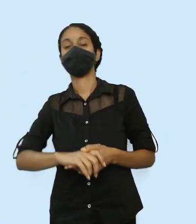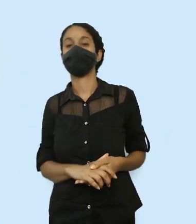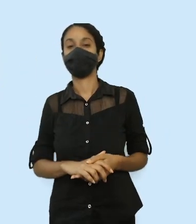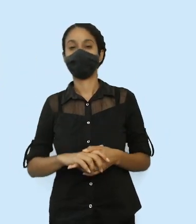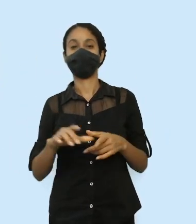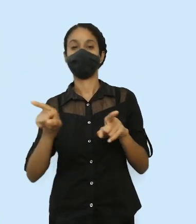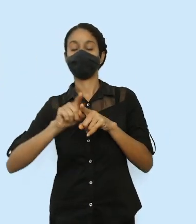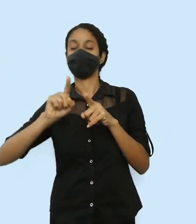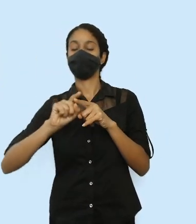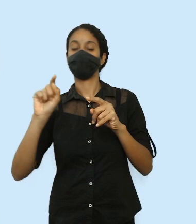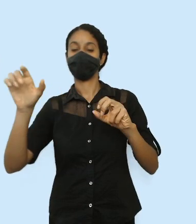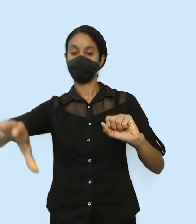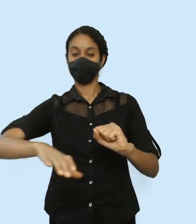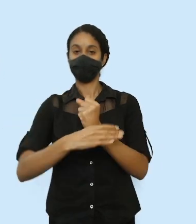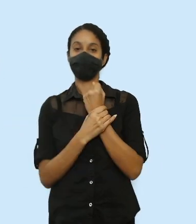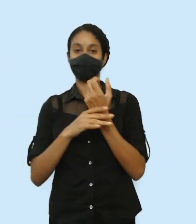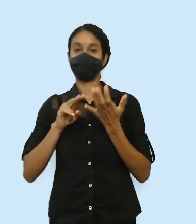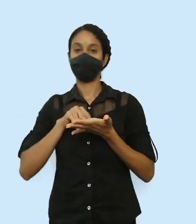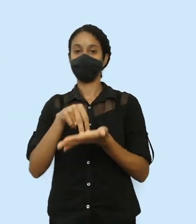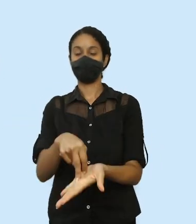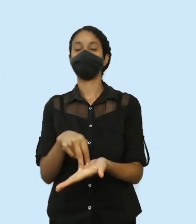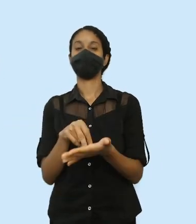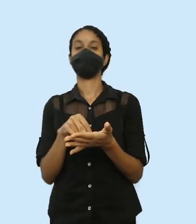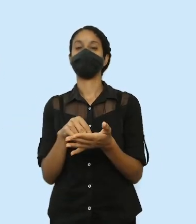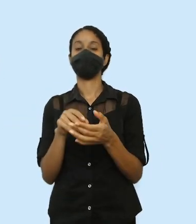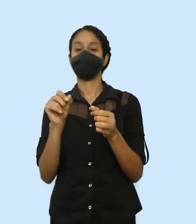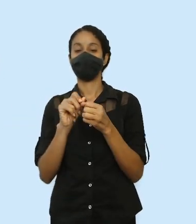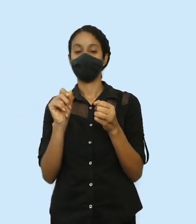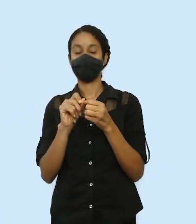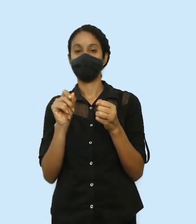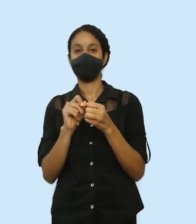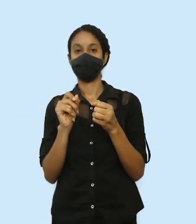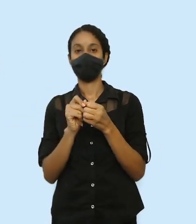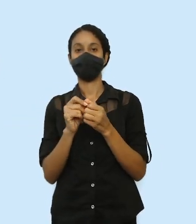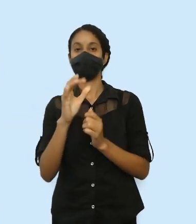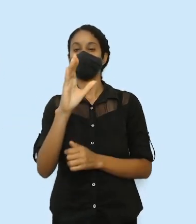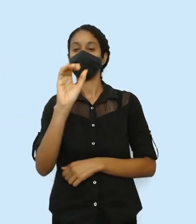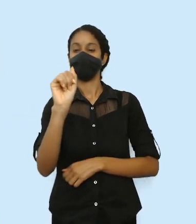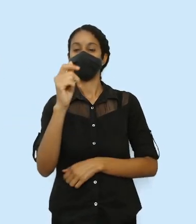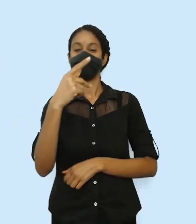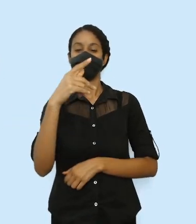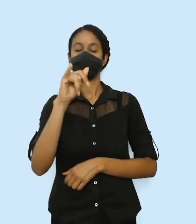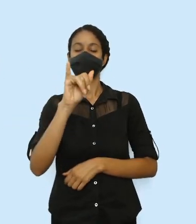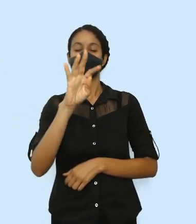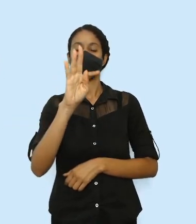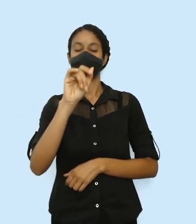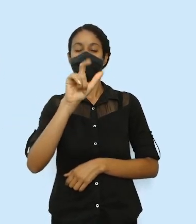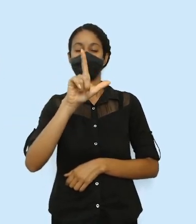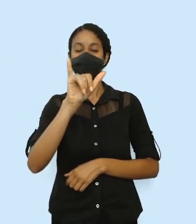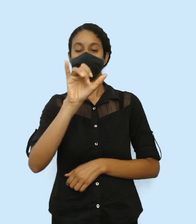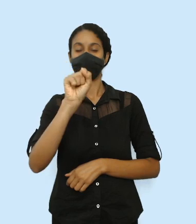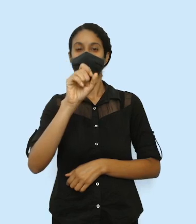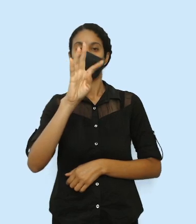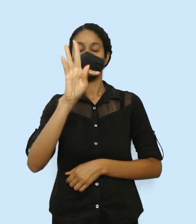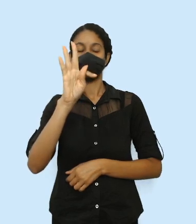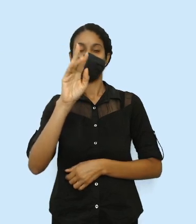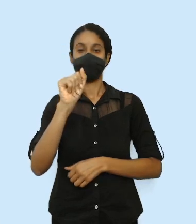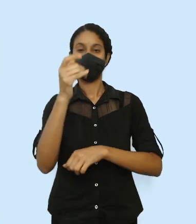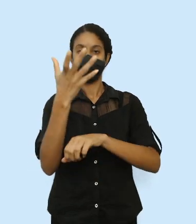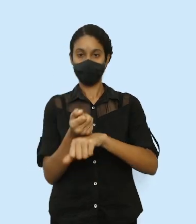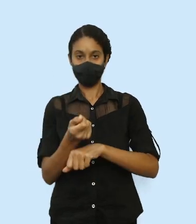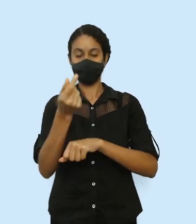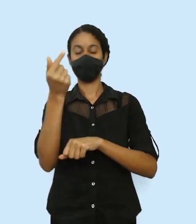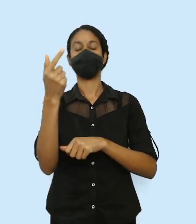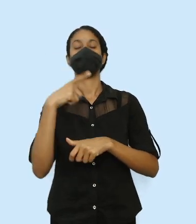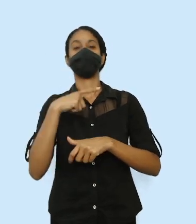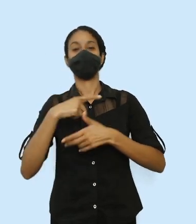de formação do modo de produção capitalista que a gente conhece hoje. A gente considera que durante a Revolução